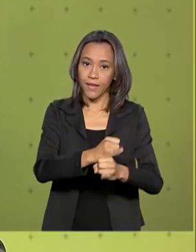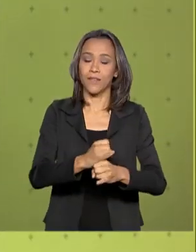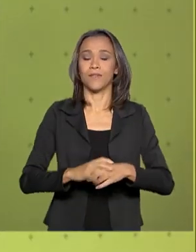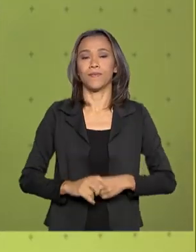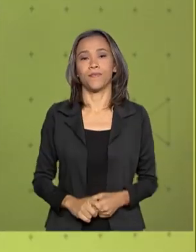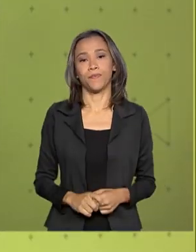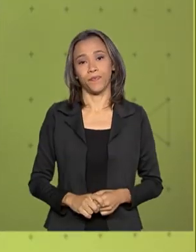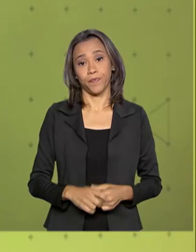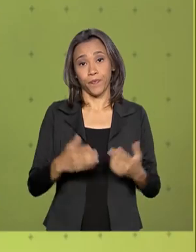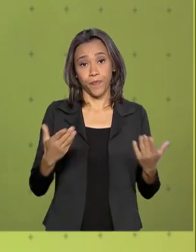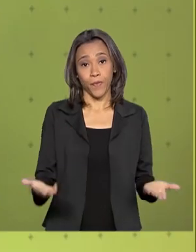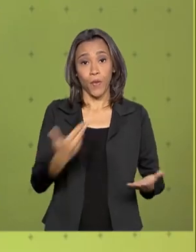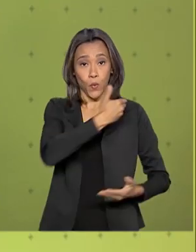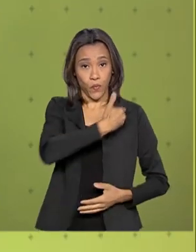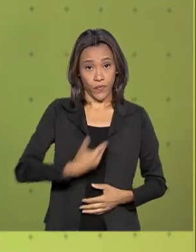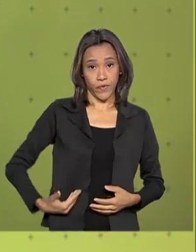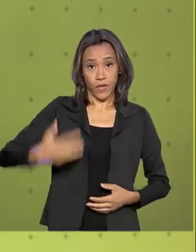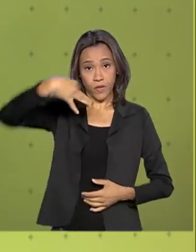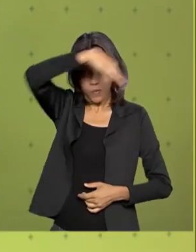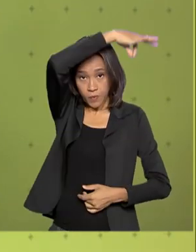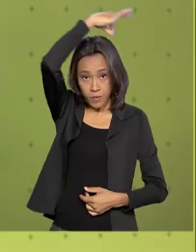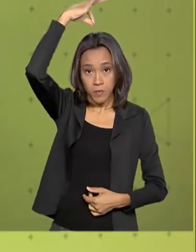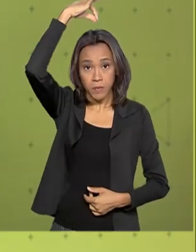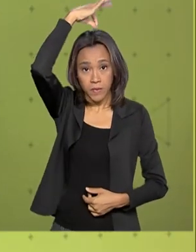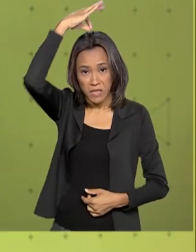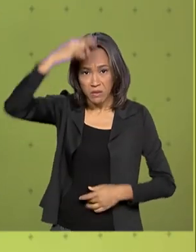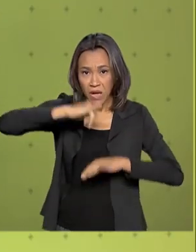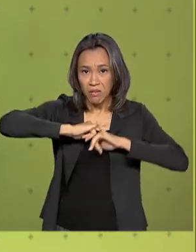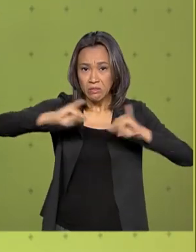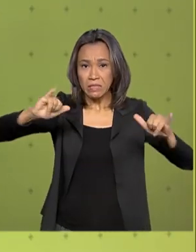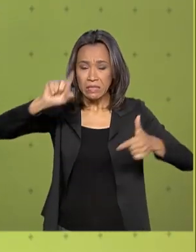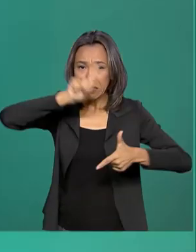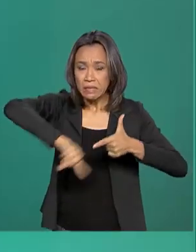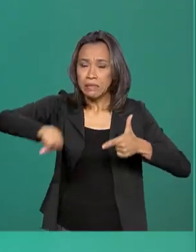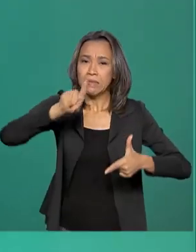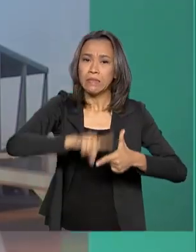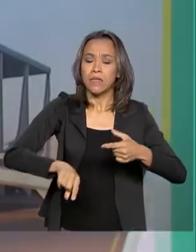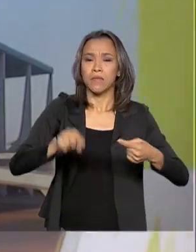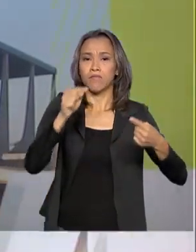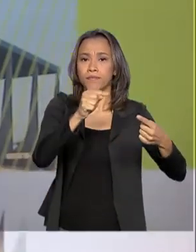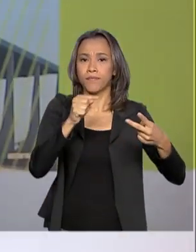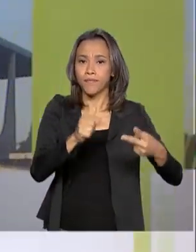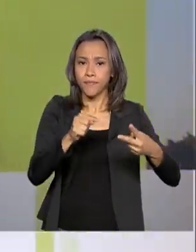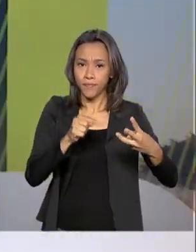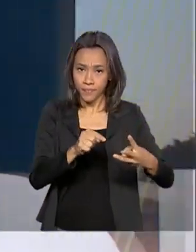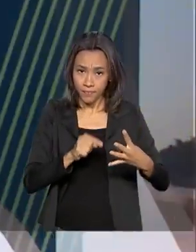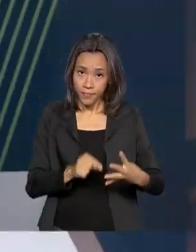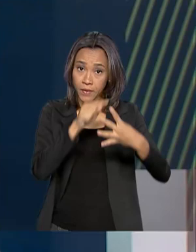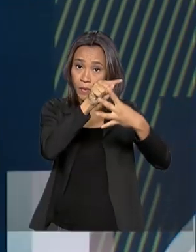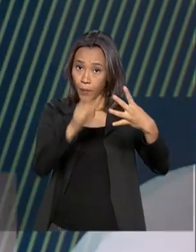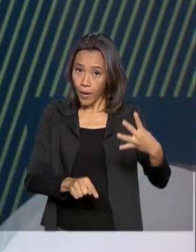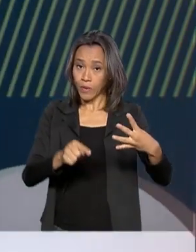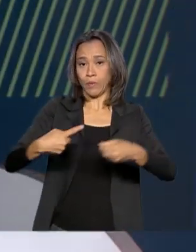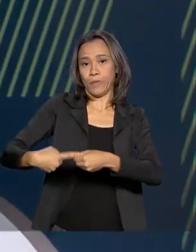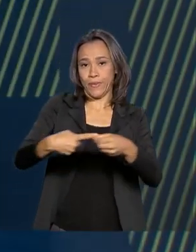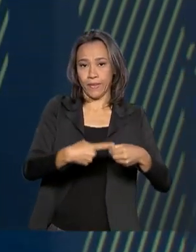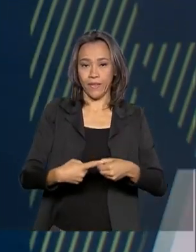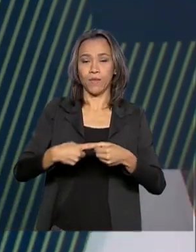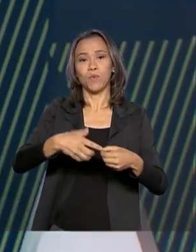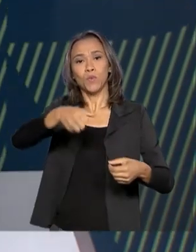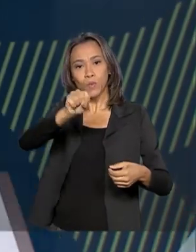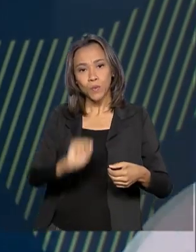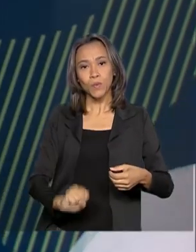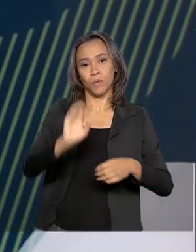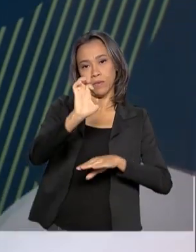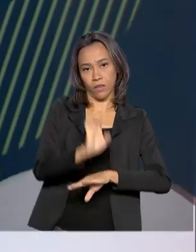governo do espírito santo decretou estado de calamidade pública em quatro municípios do sul do estado por causa do temporal os